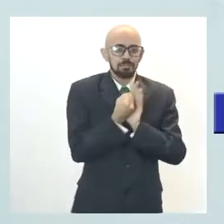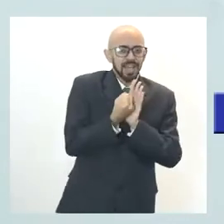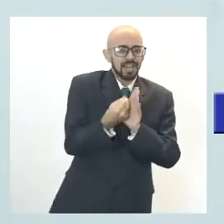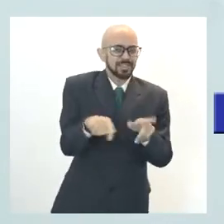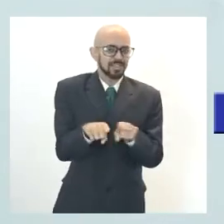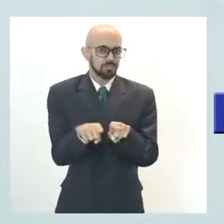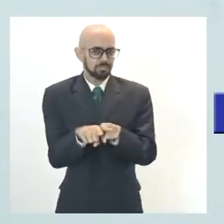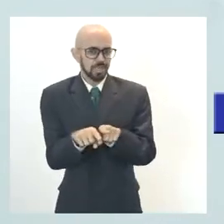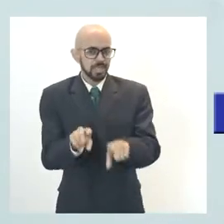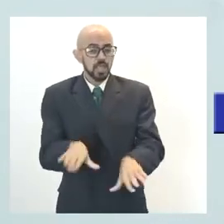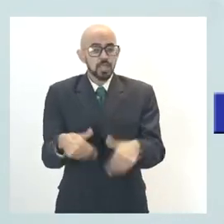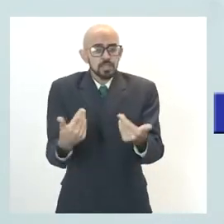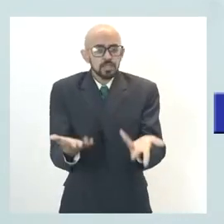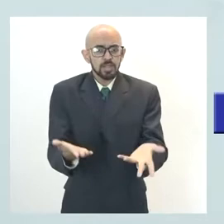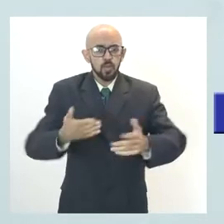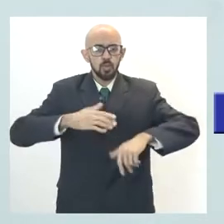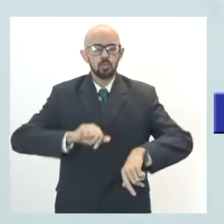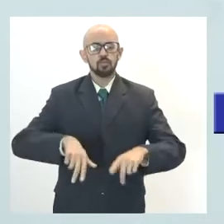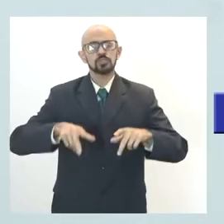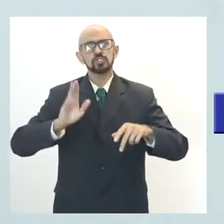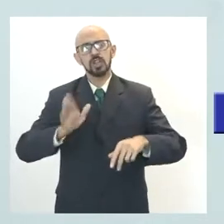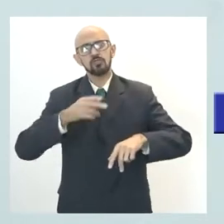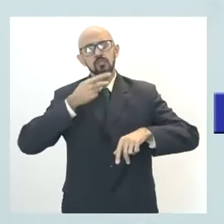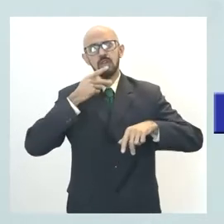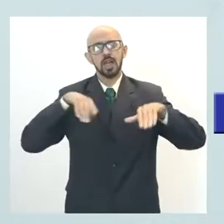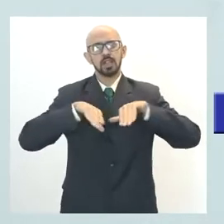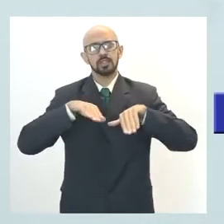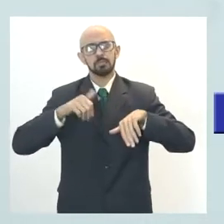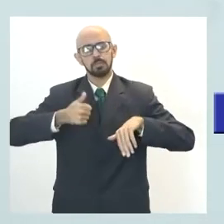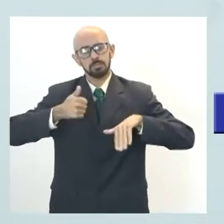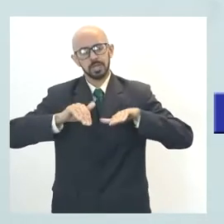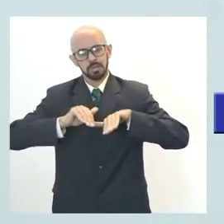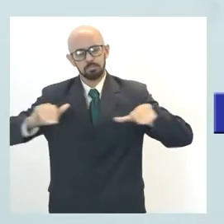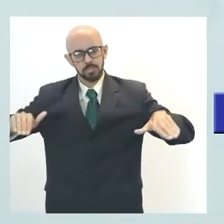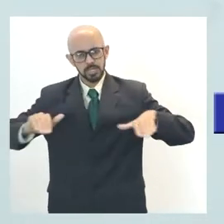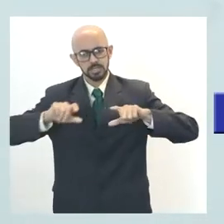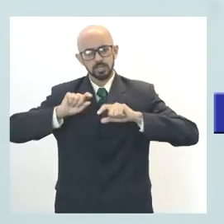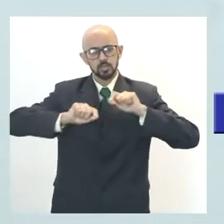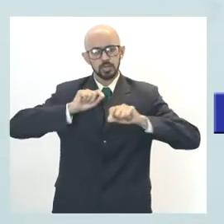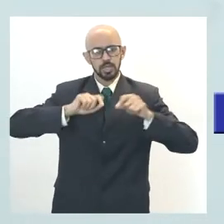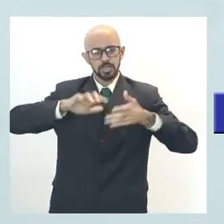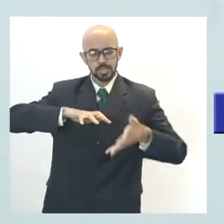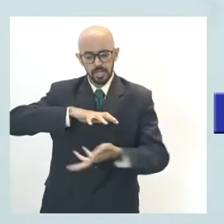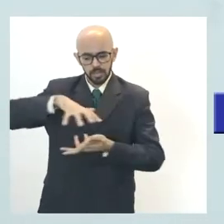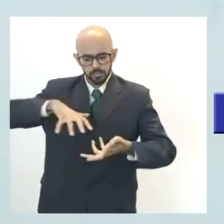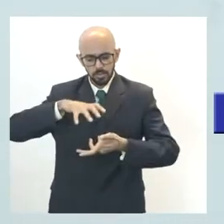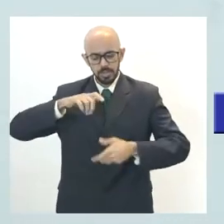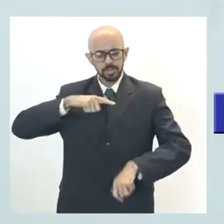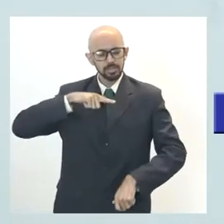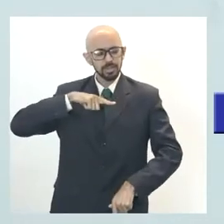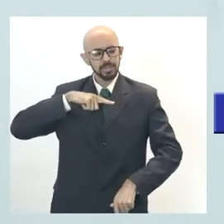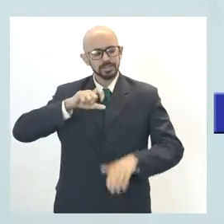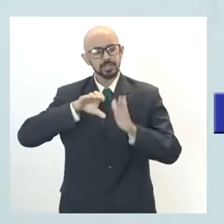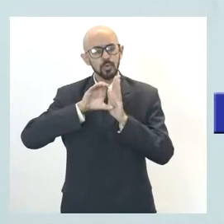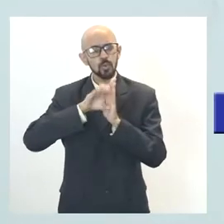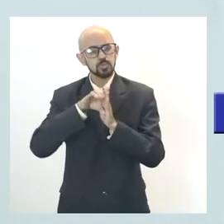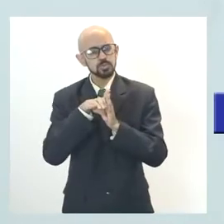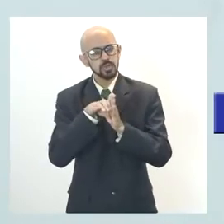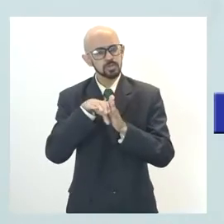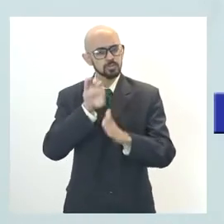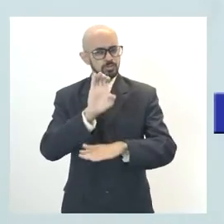aí acho que já foi muito dito na primeira mesa que essa reforma atrás um embate sobre a concepção de estado